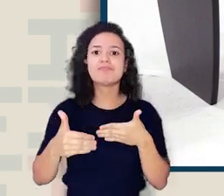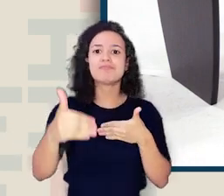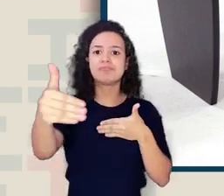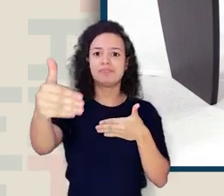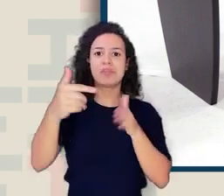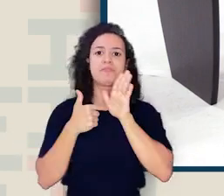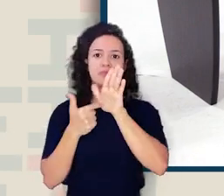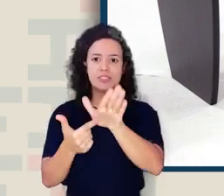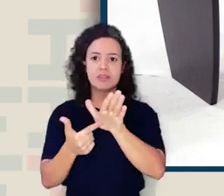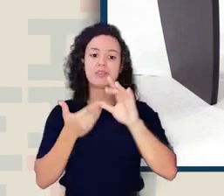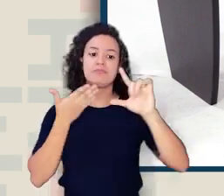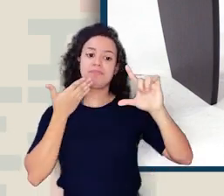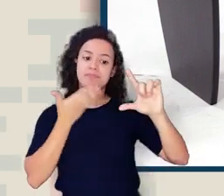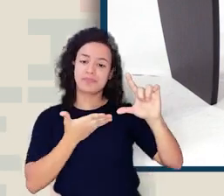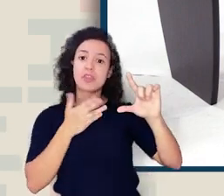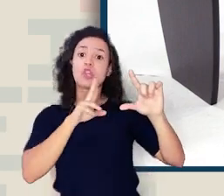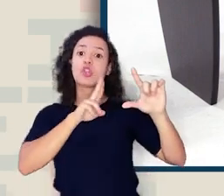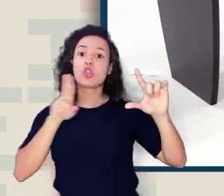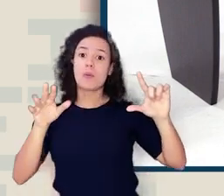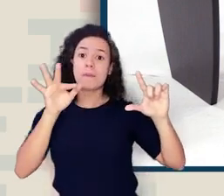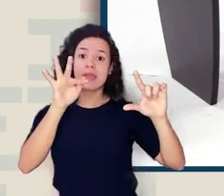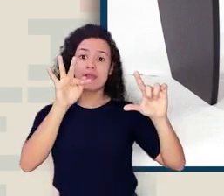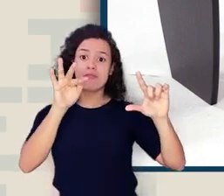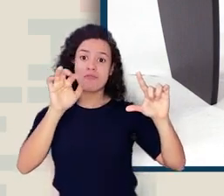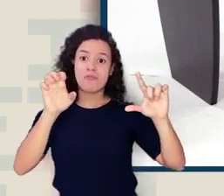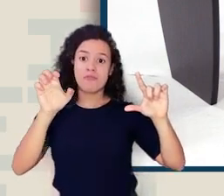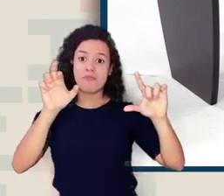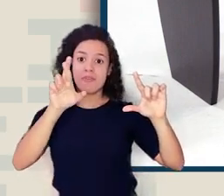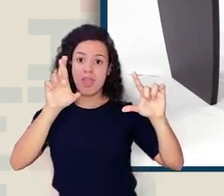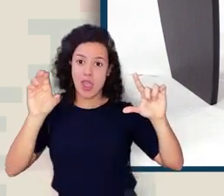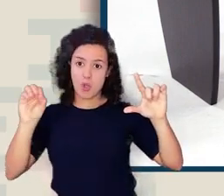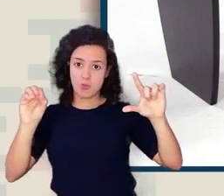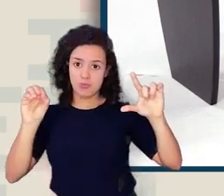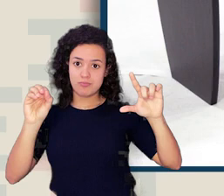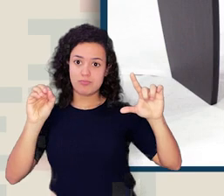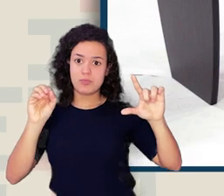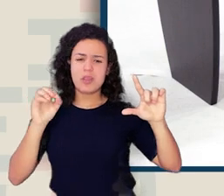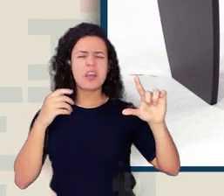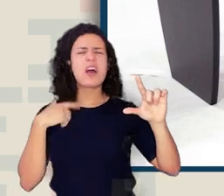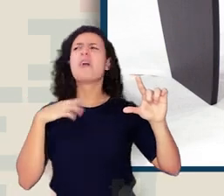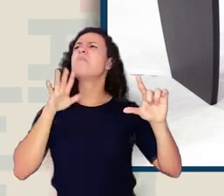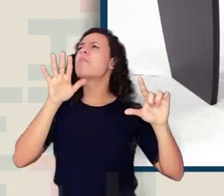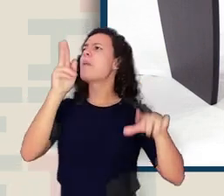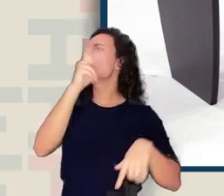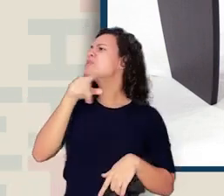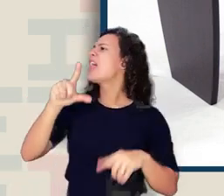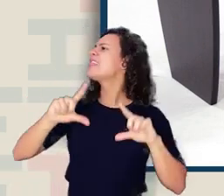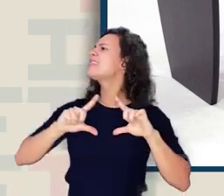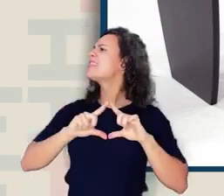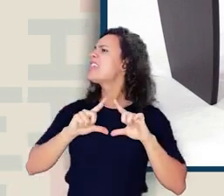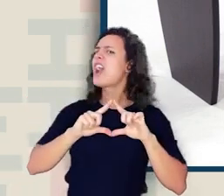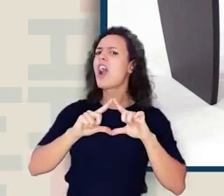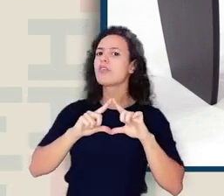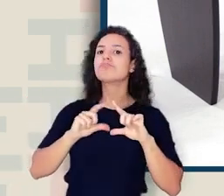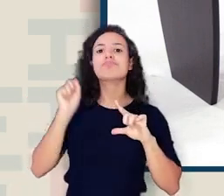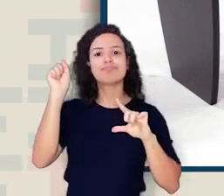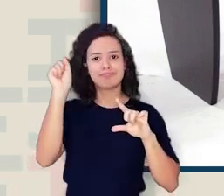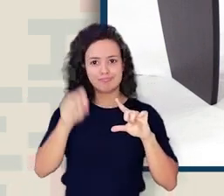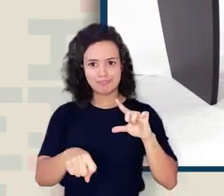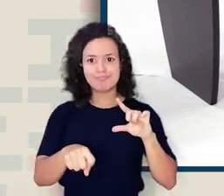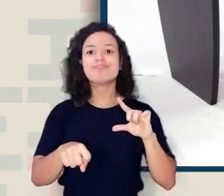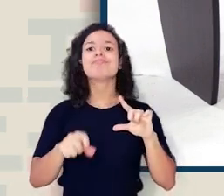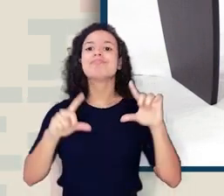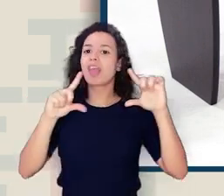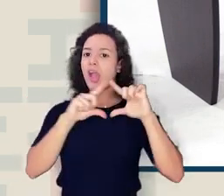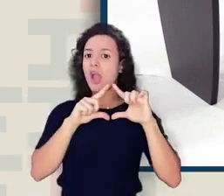mostrar aqui à frente. Eis aqui então o ferro do maracatu. Você pode perguntar, professora, mas ele é um triângulo. Sim, ele é